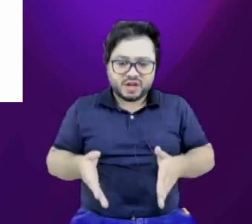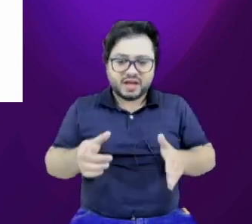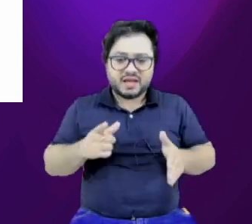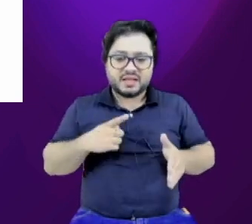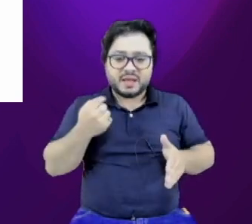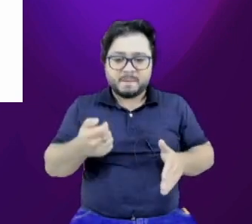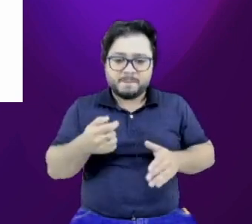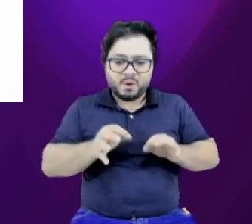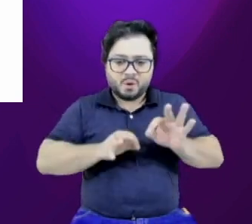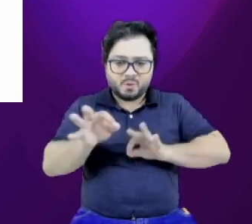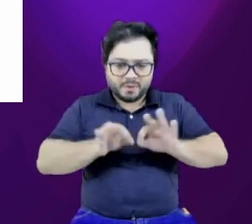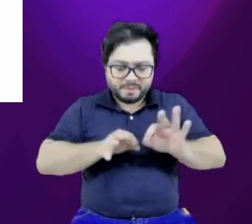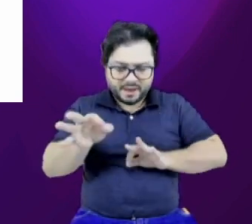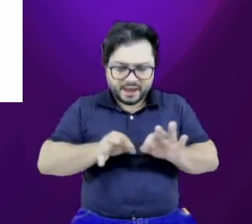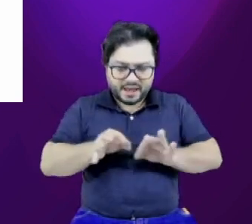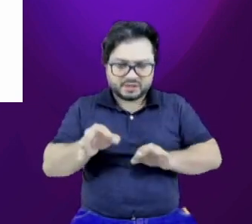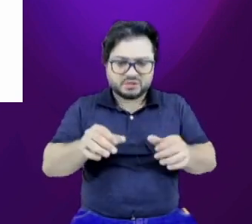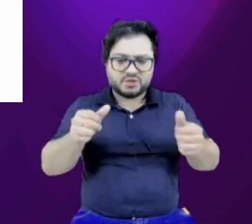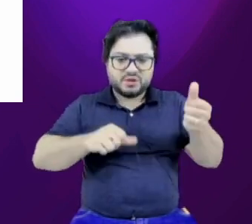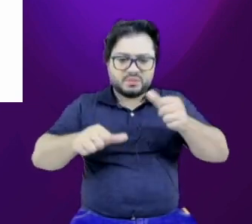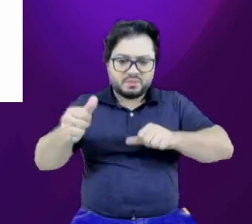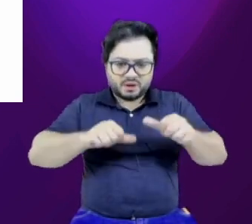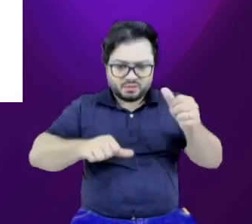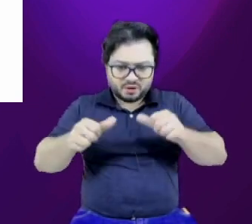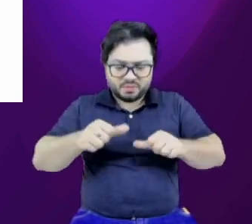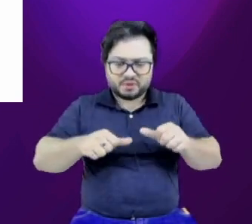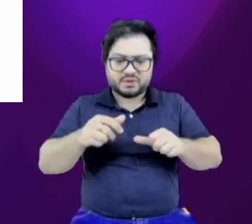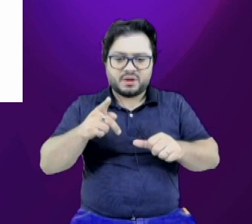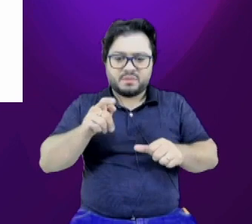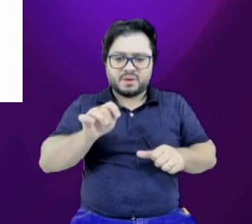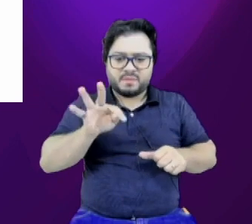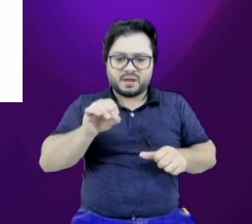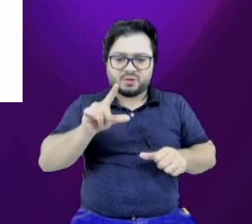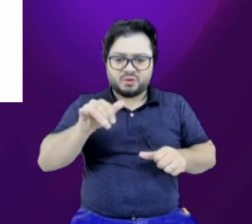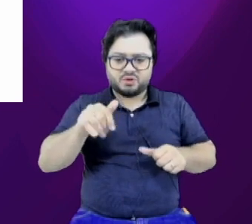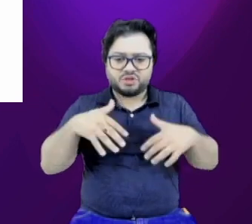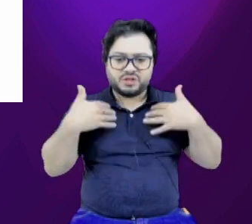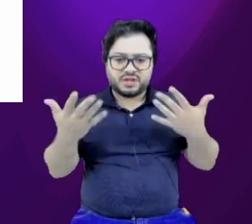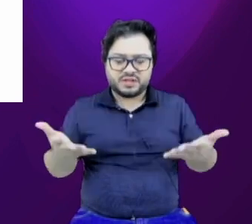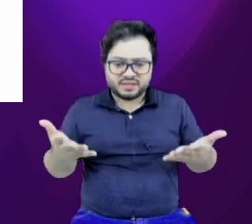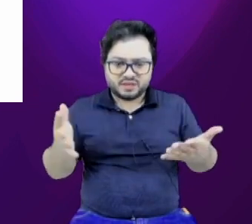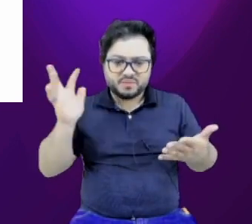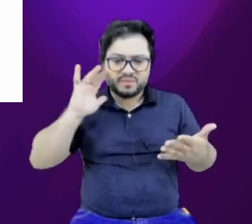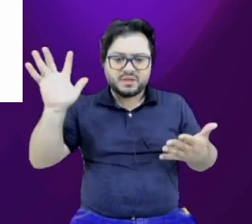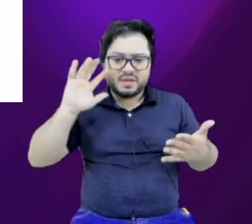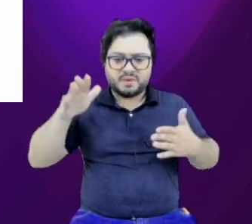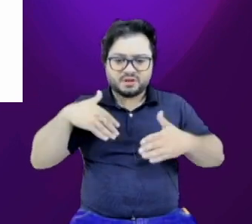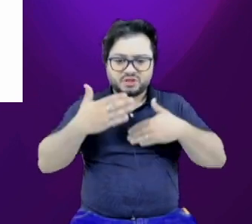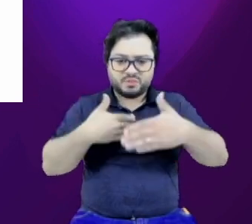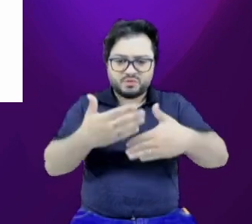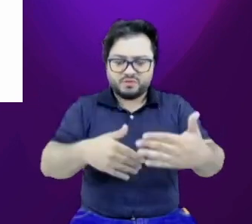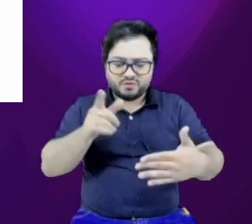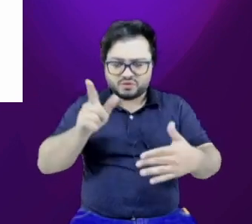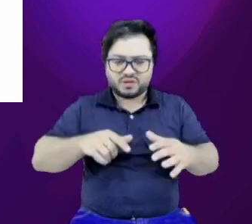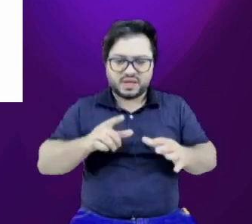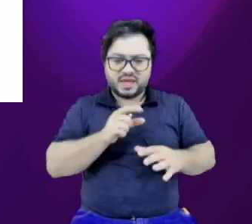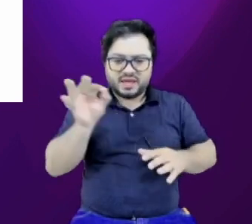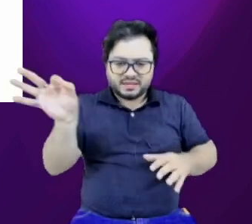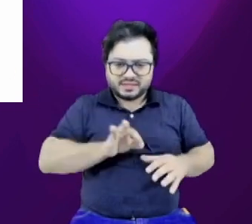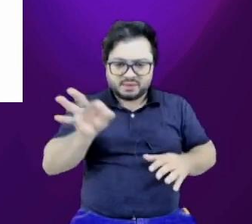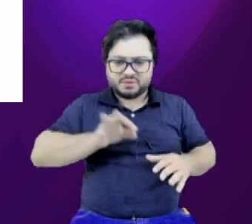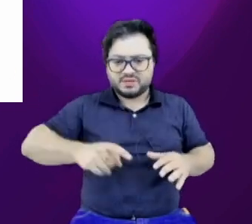poucos preparados para um laboratório, para a patologia digital. Então, imagina para um fluxo que seja totalmente